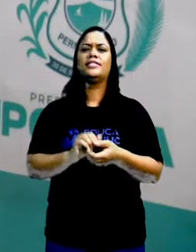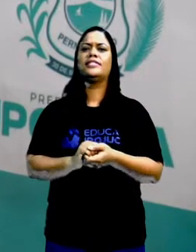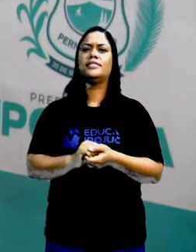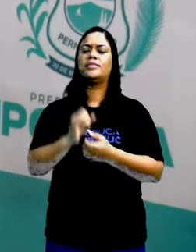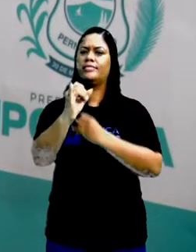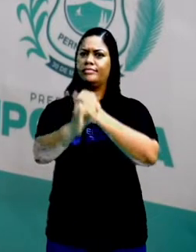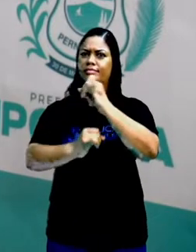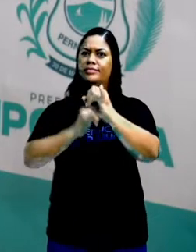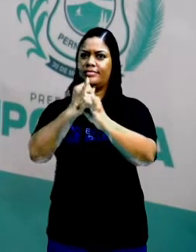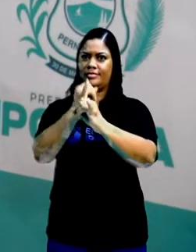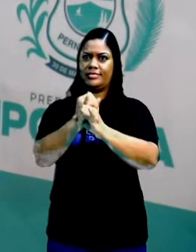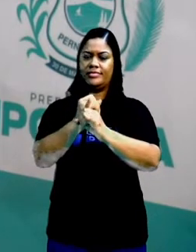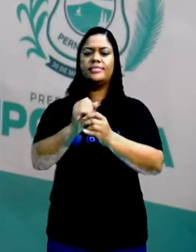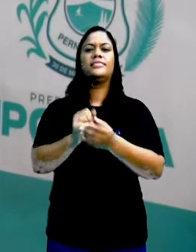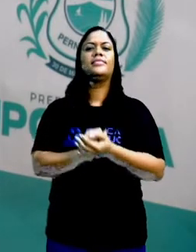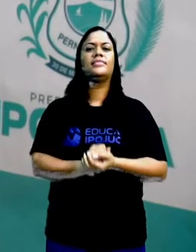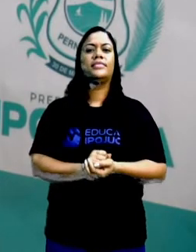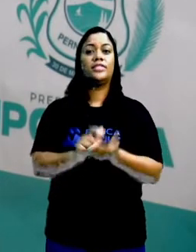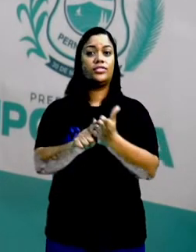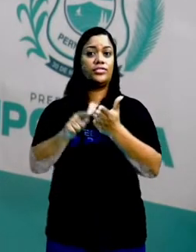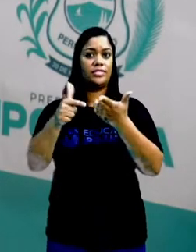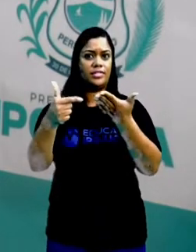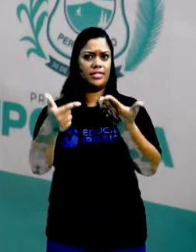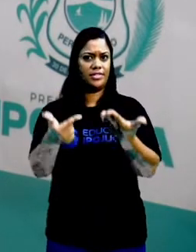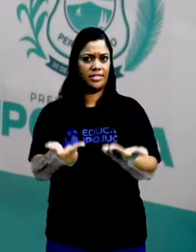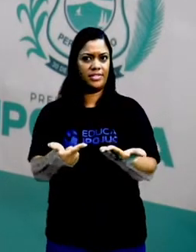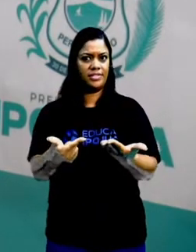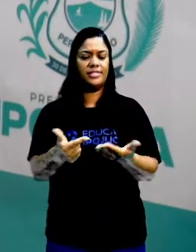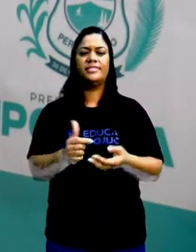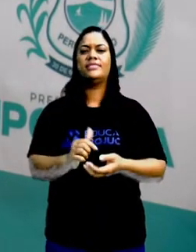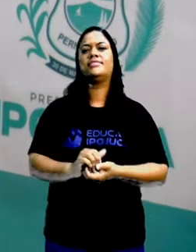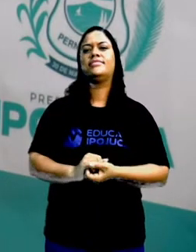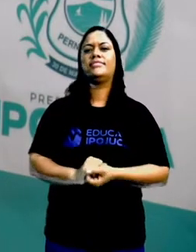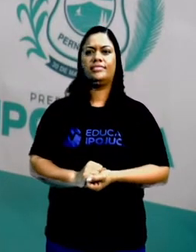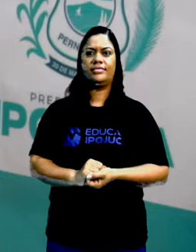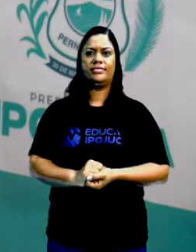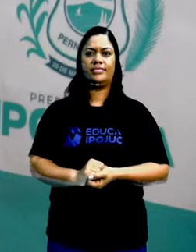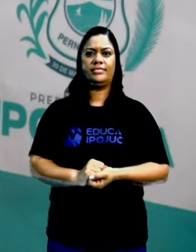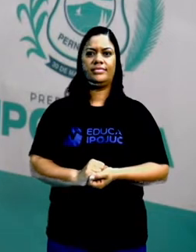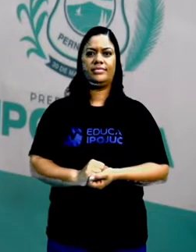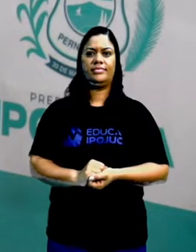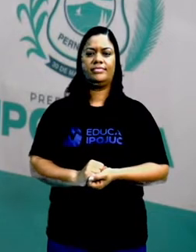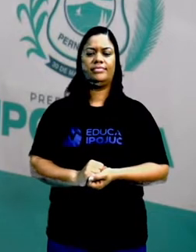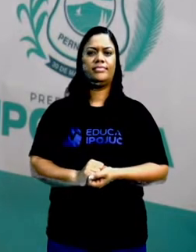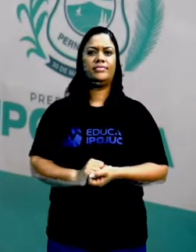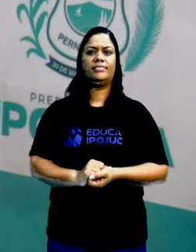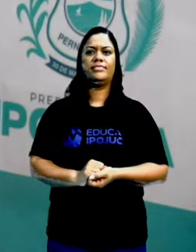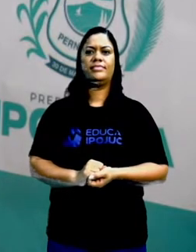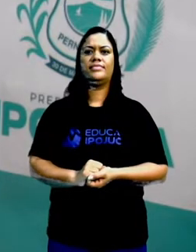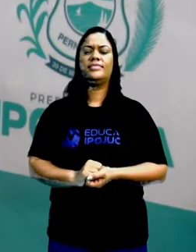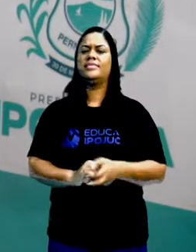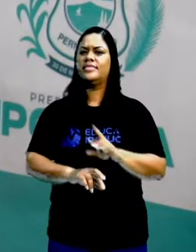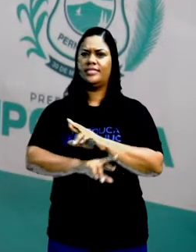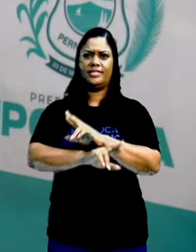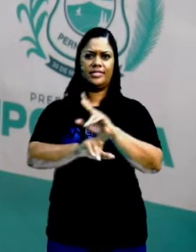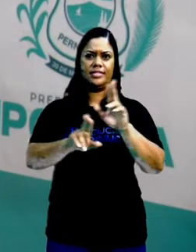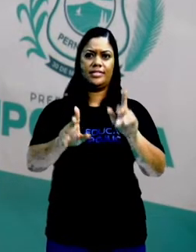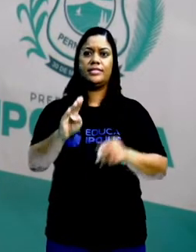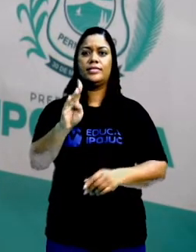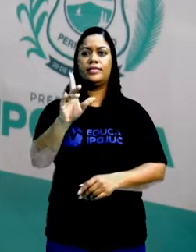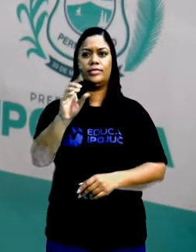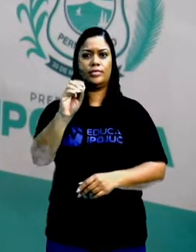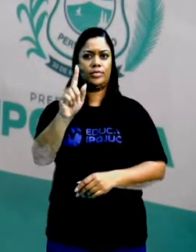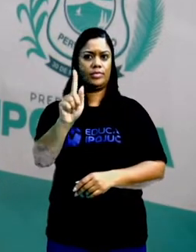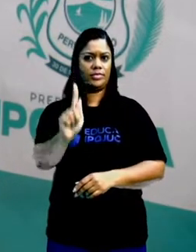jornais tanto impressos quanto online certo gente e também em outro em blogs né que